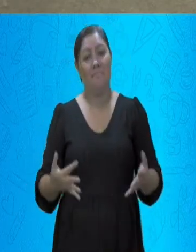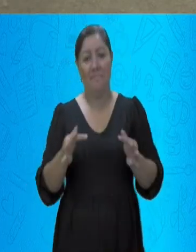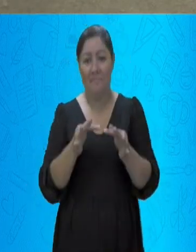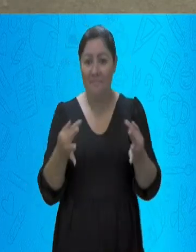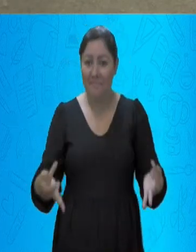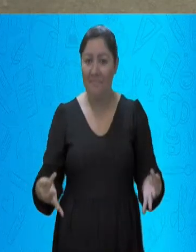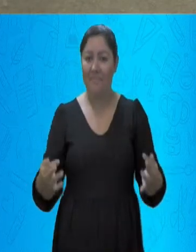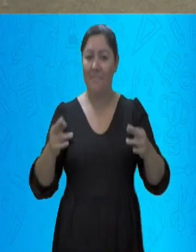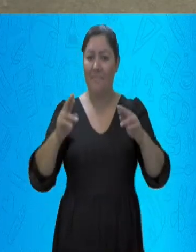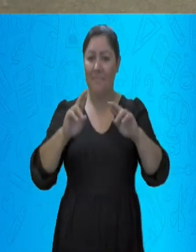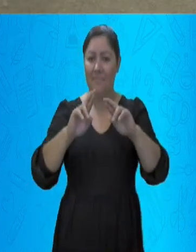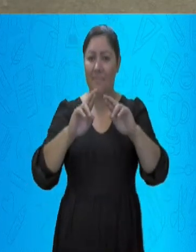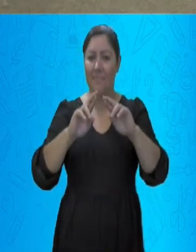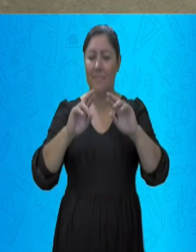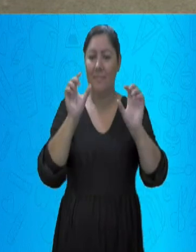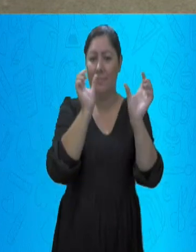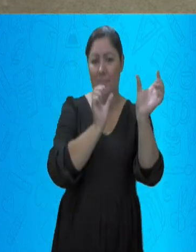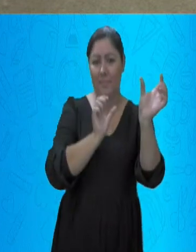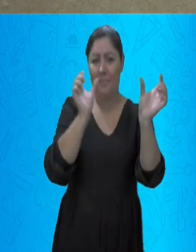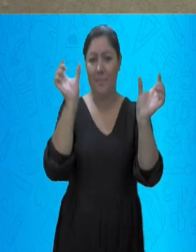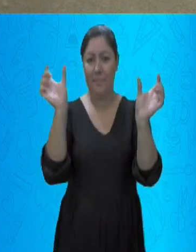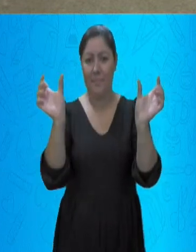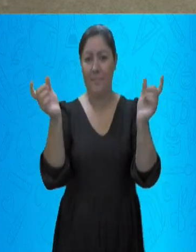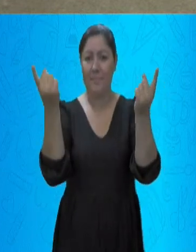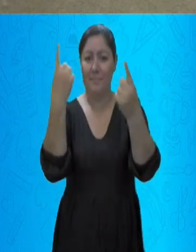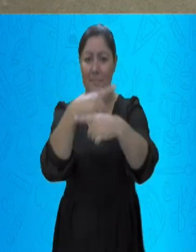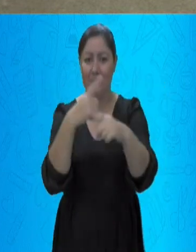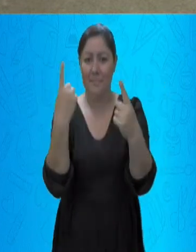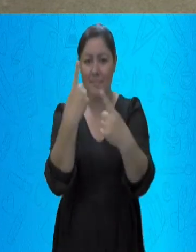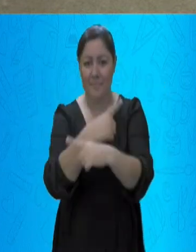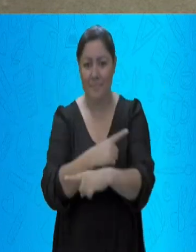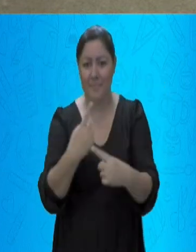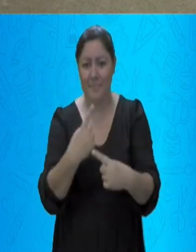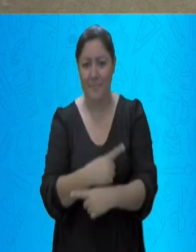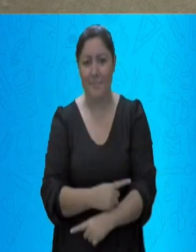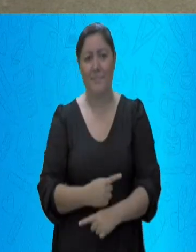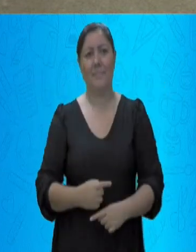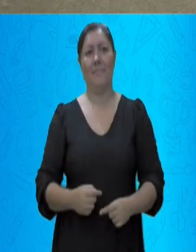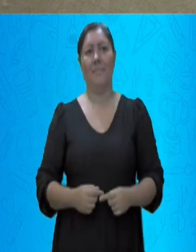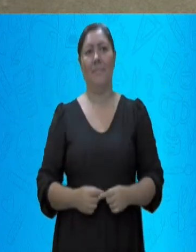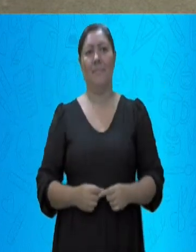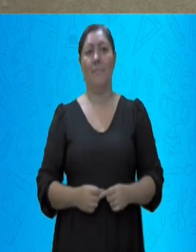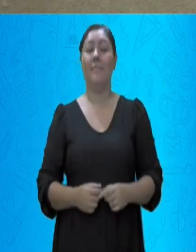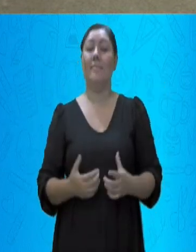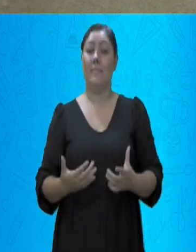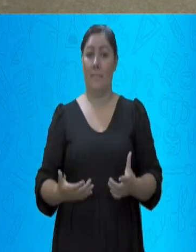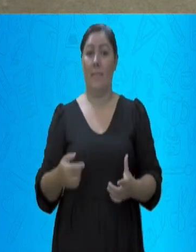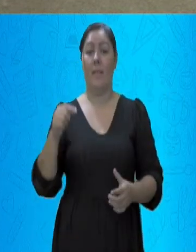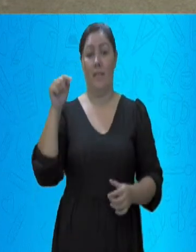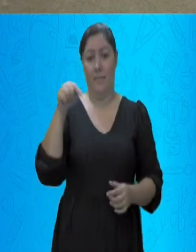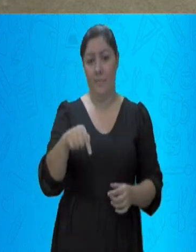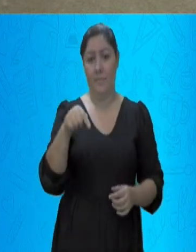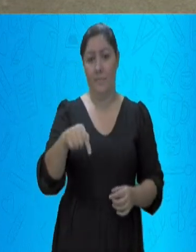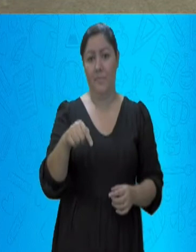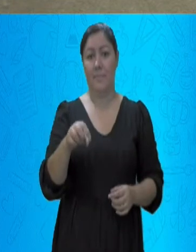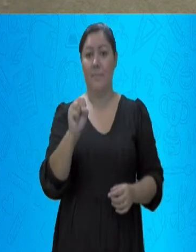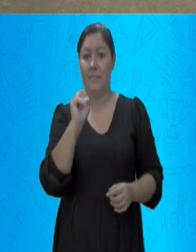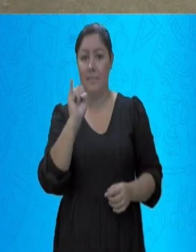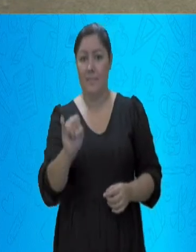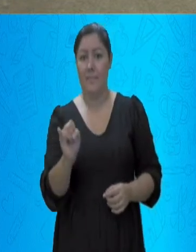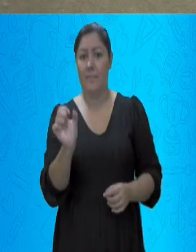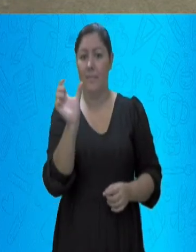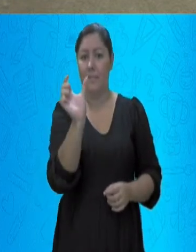o contrário. Aqui sim, a palavra muda o contexto onde ela está sendo colocada. Aí ela é